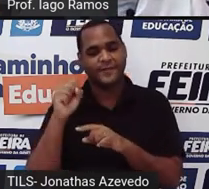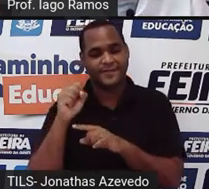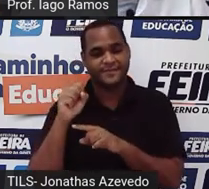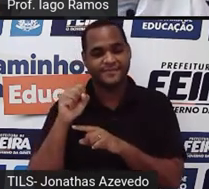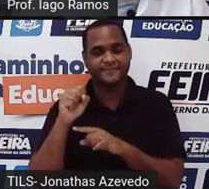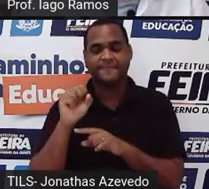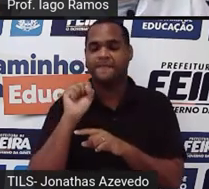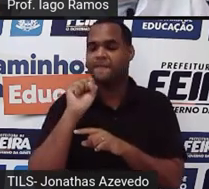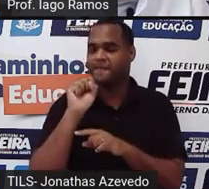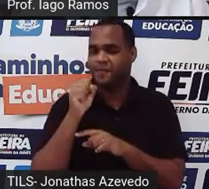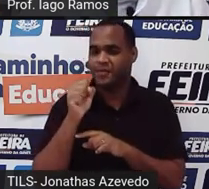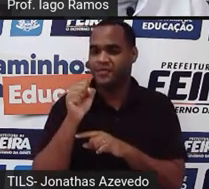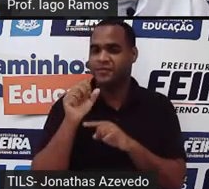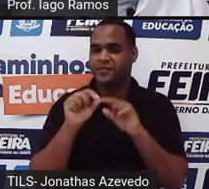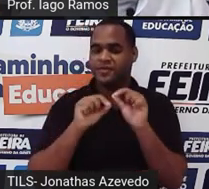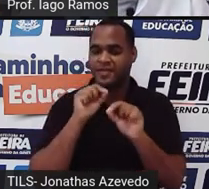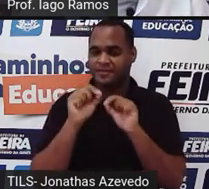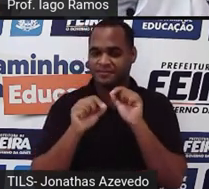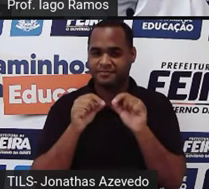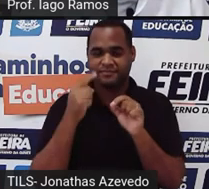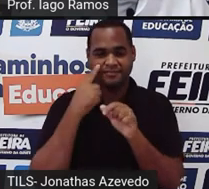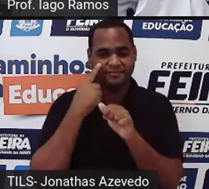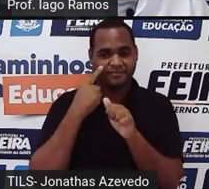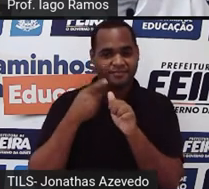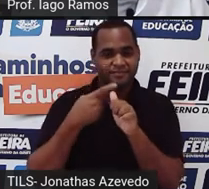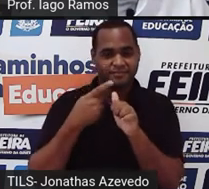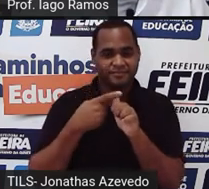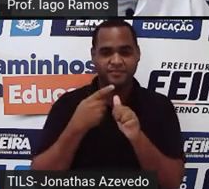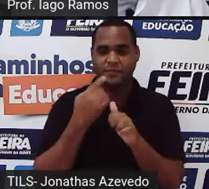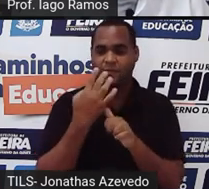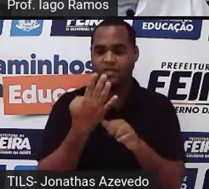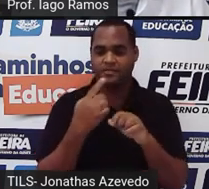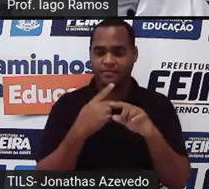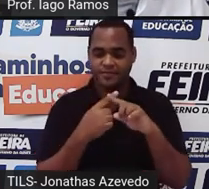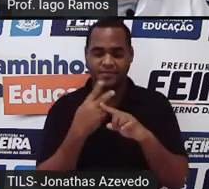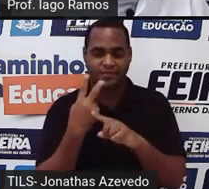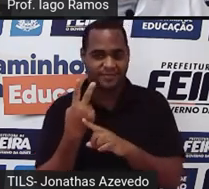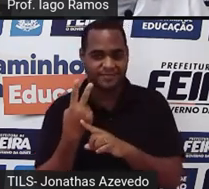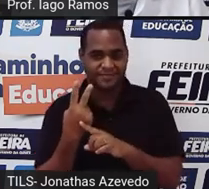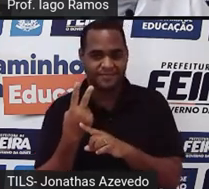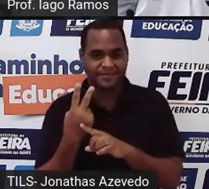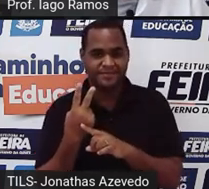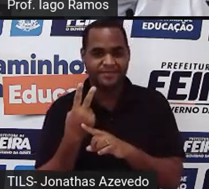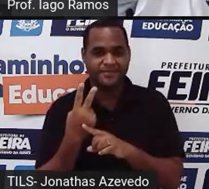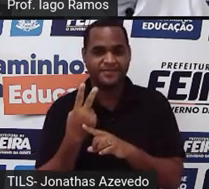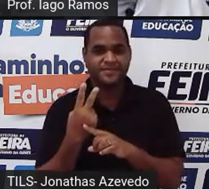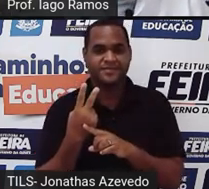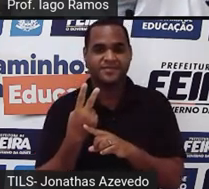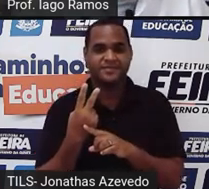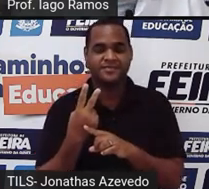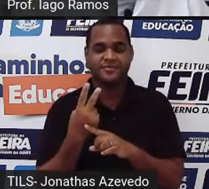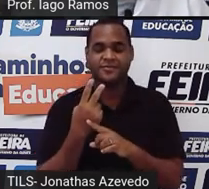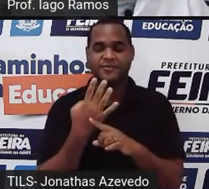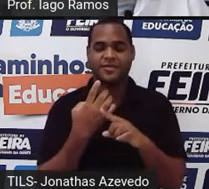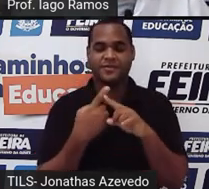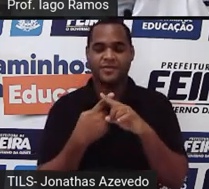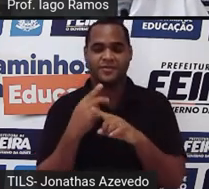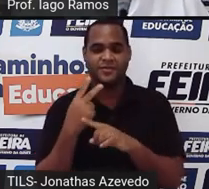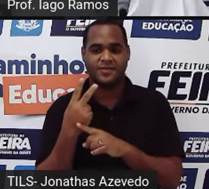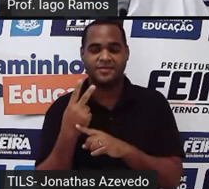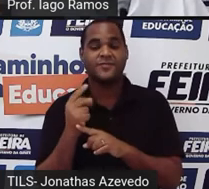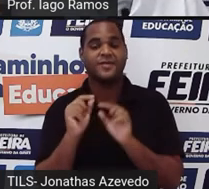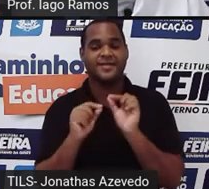quadrada de 8. A gente calcula assim, ó, 4 vezes 2, a raiz de 4 vezes 2, porque 4 vezes 2 é